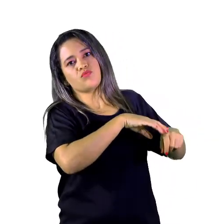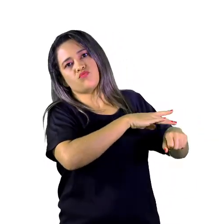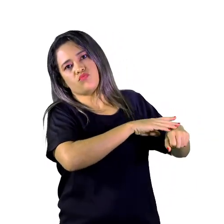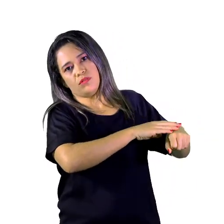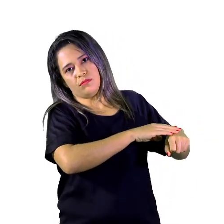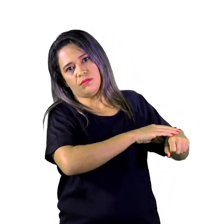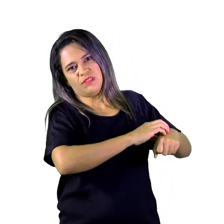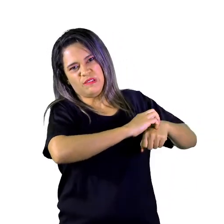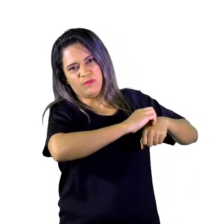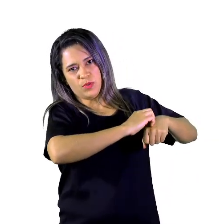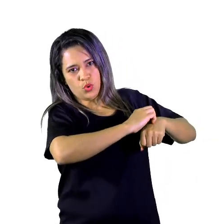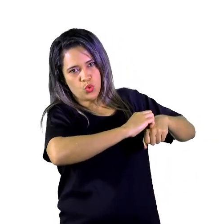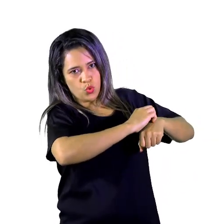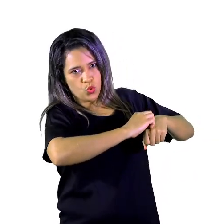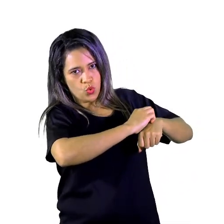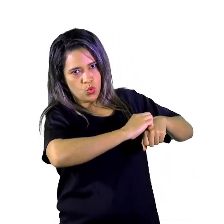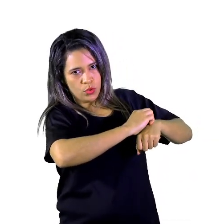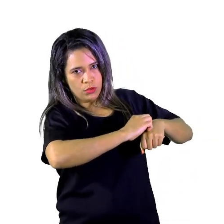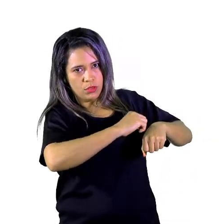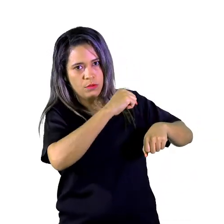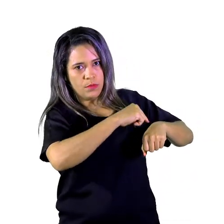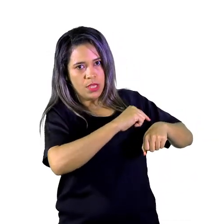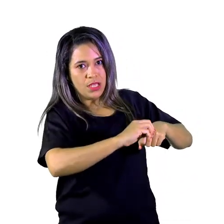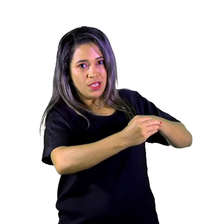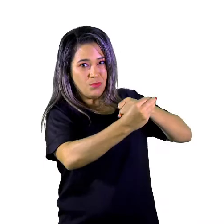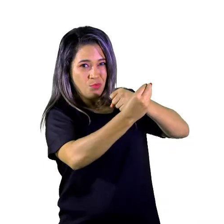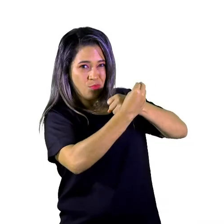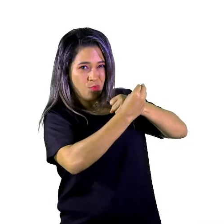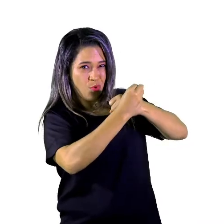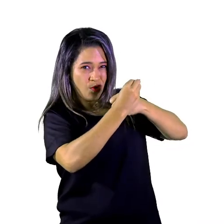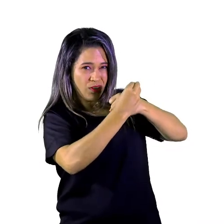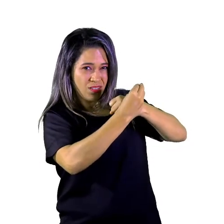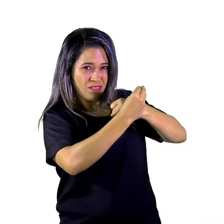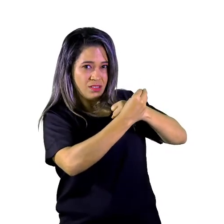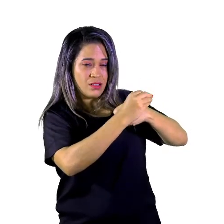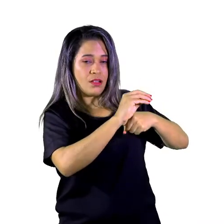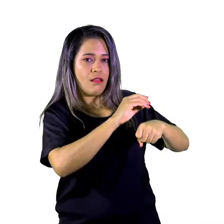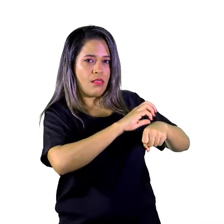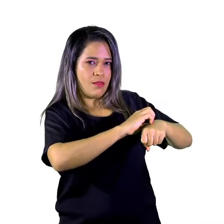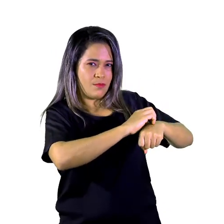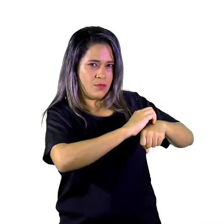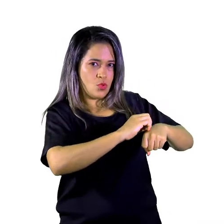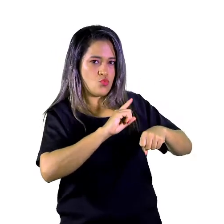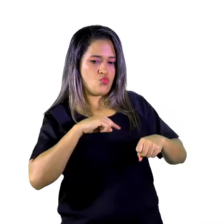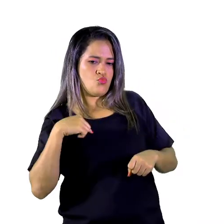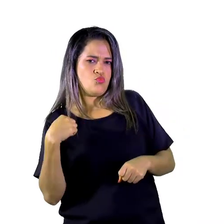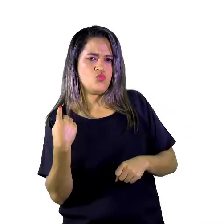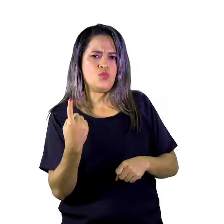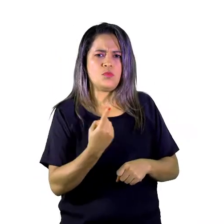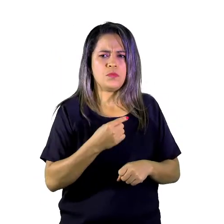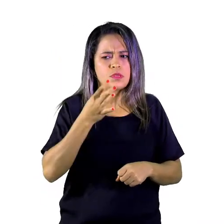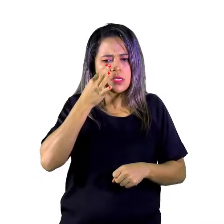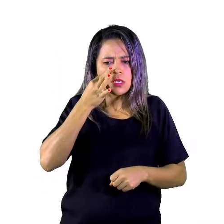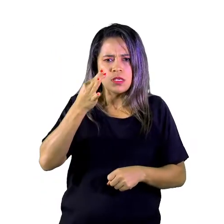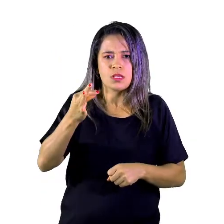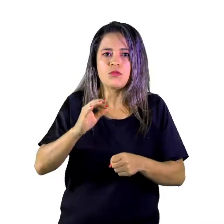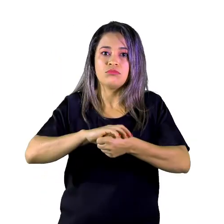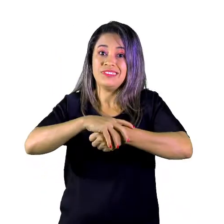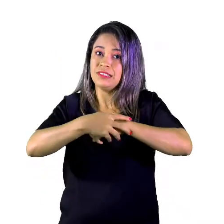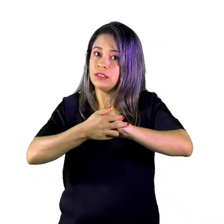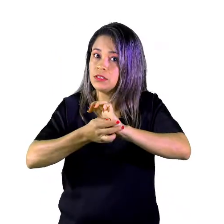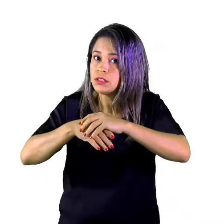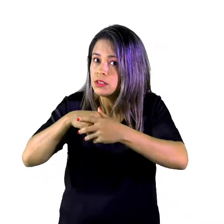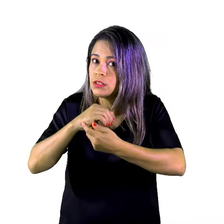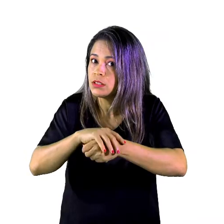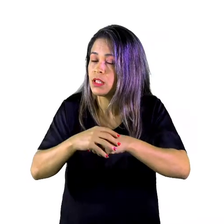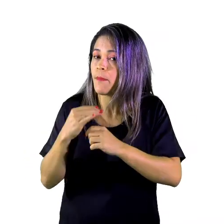micoses. Para se proteger das micoses, todos nós devemos estar atentos a hábitos de higiene. Então